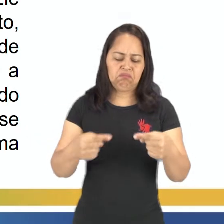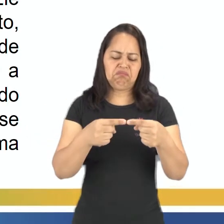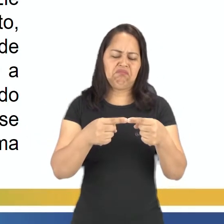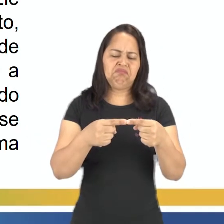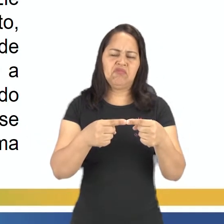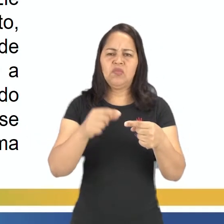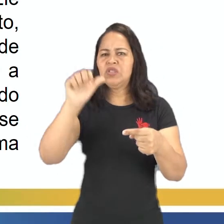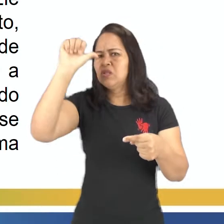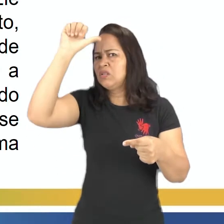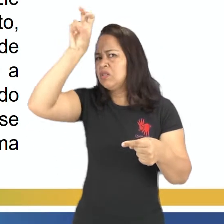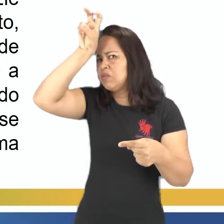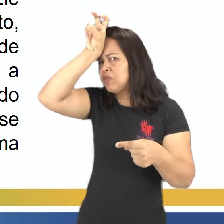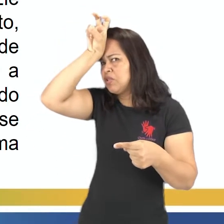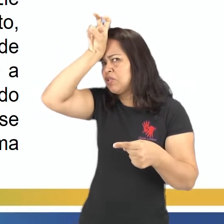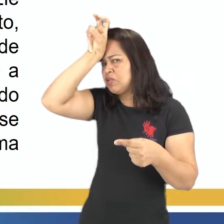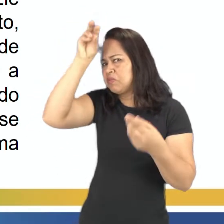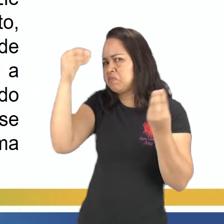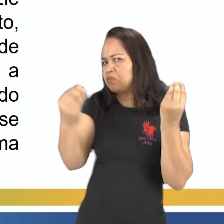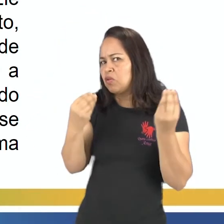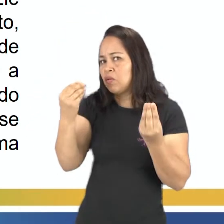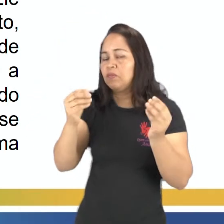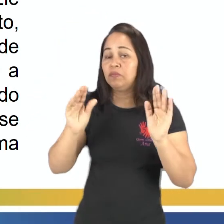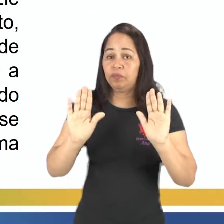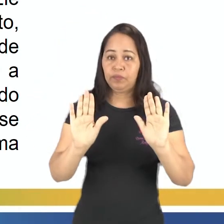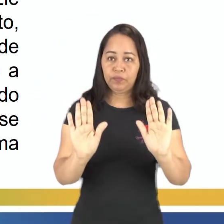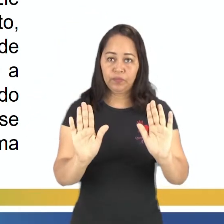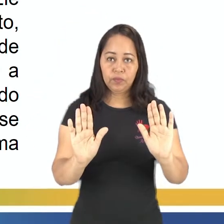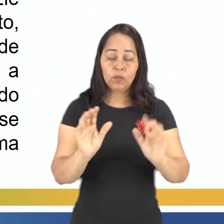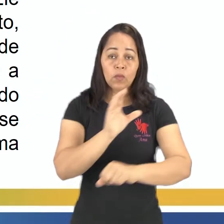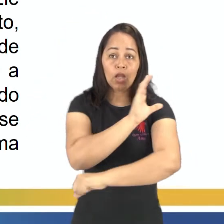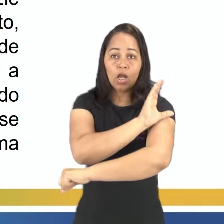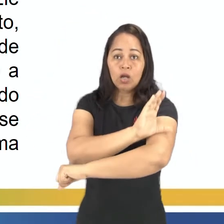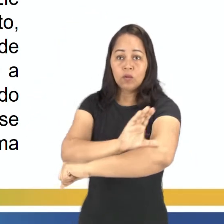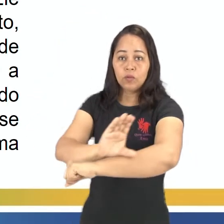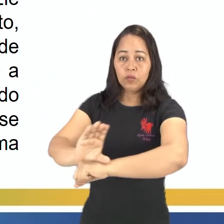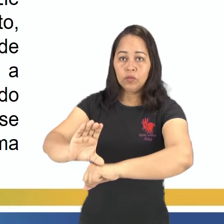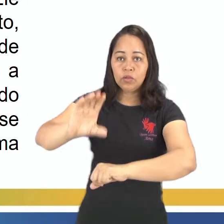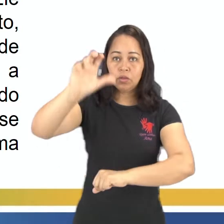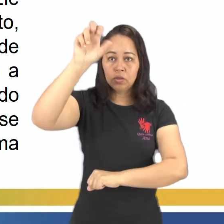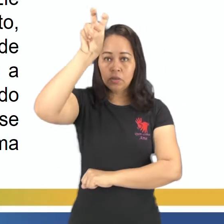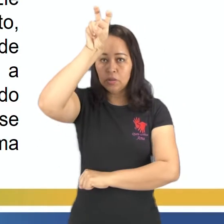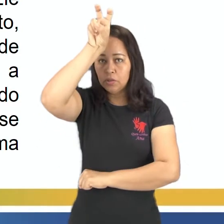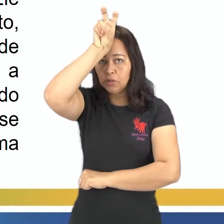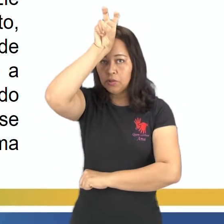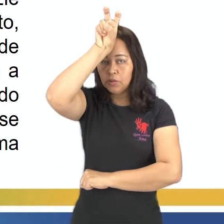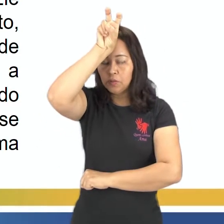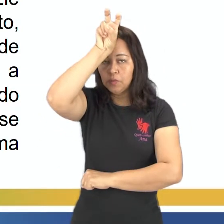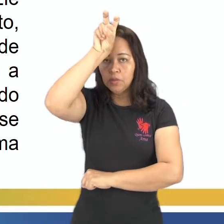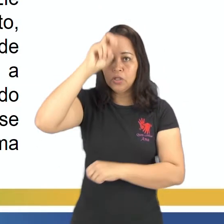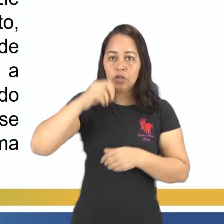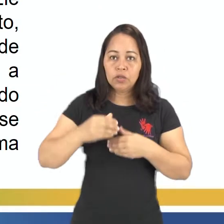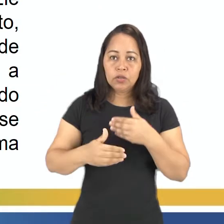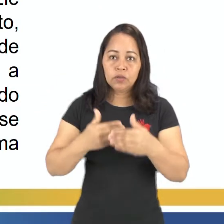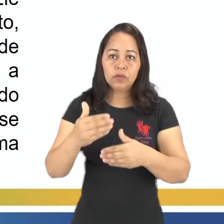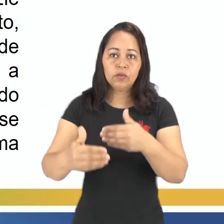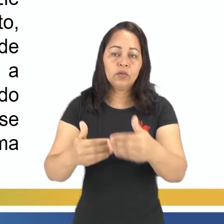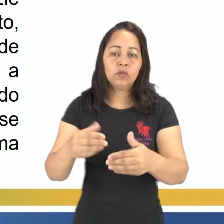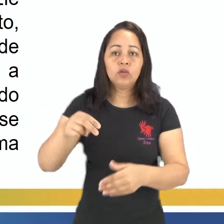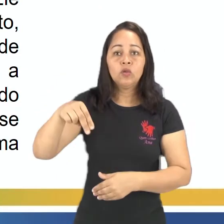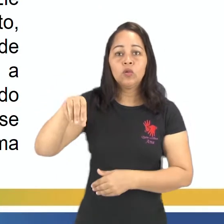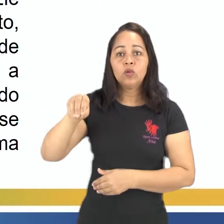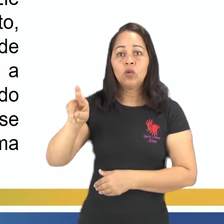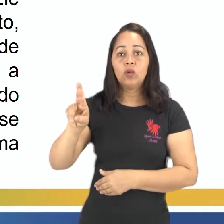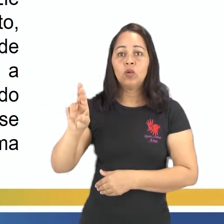Egito. Então olha só, a cultura egípcia se desenvolveu no noroeste da